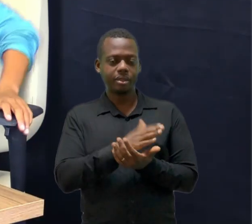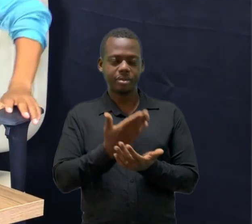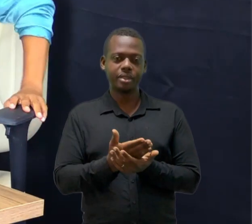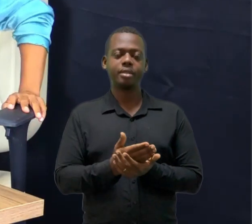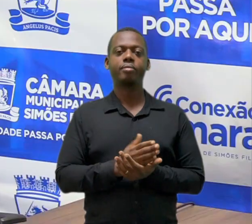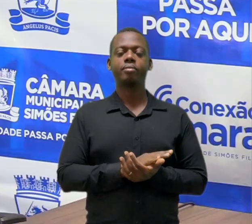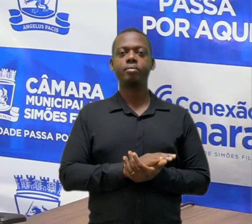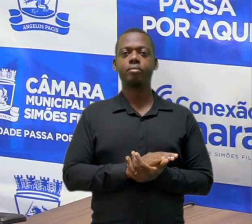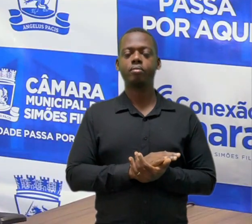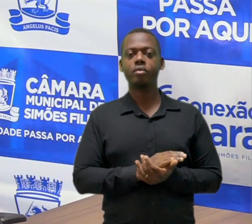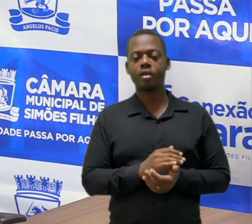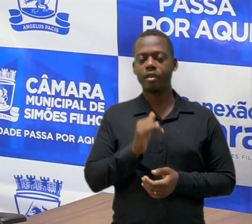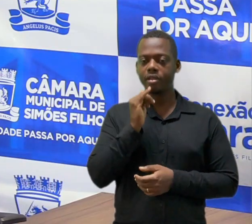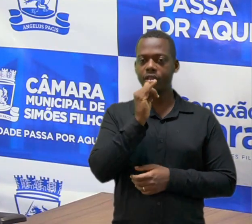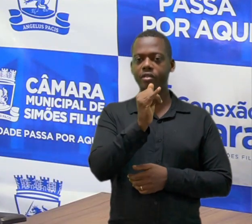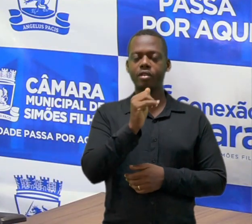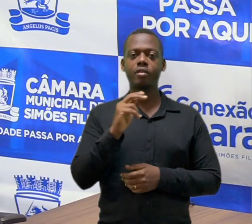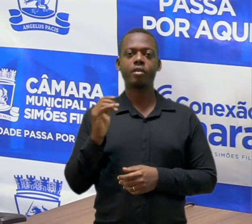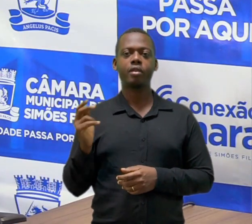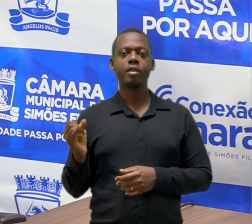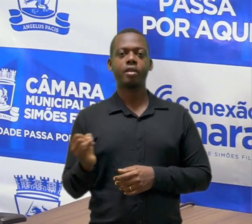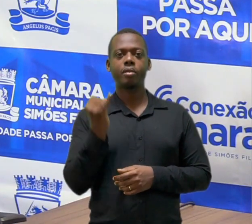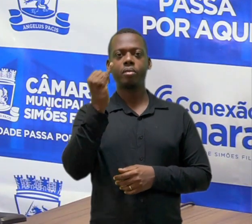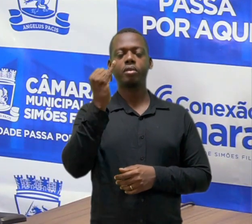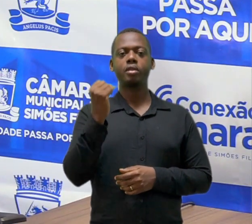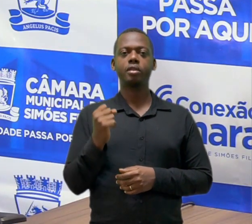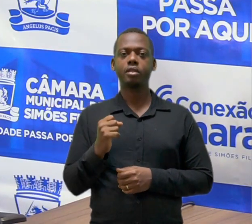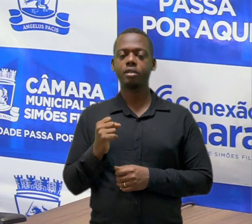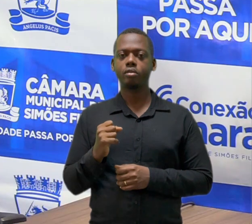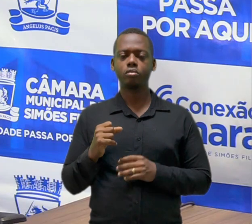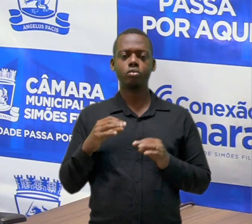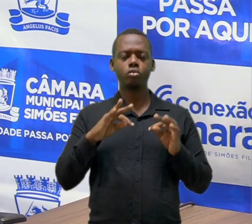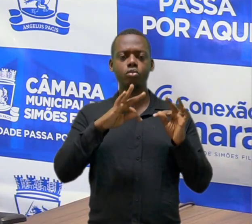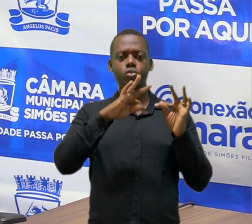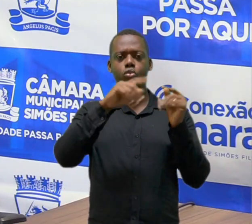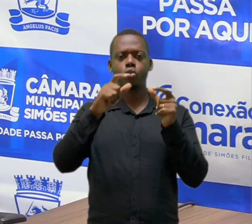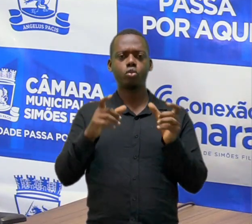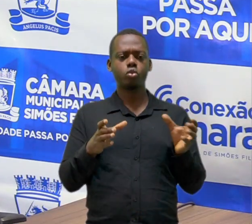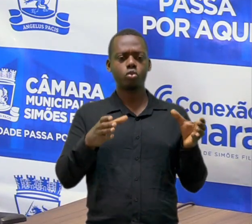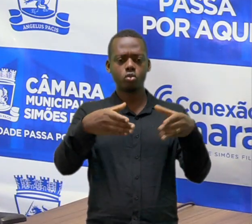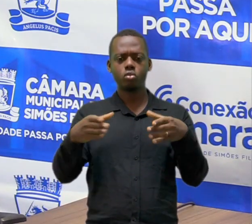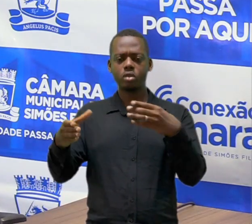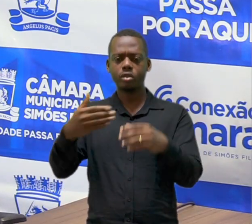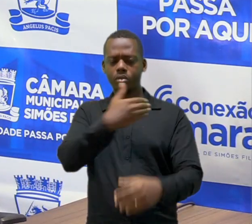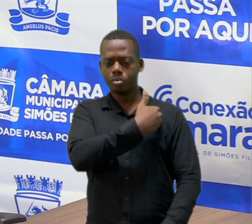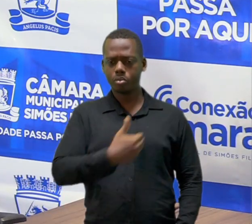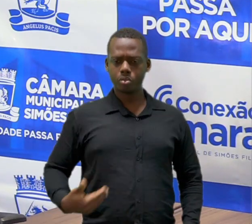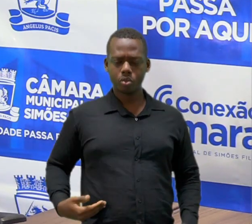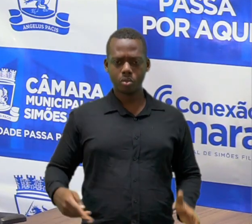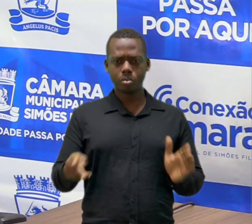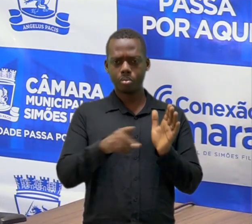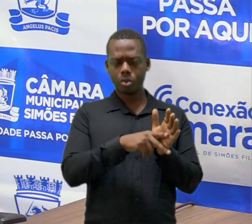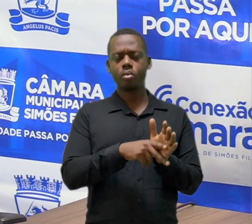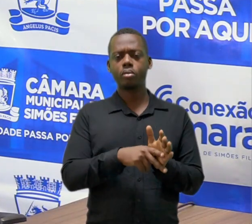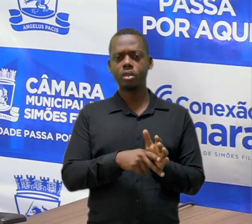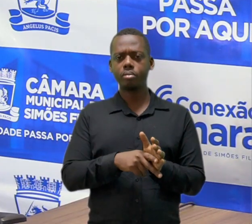Então, agora, assim, o que você falou é importante, porque a tendência é que todos os espaços públicos e privados tenham intérpretes. a força de lei, pela